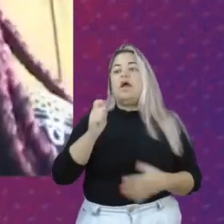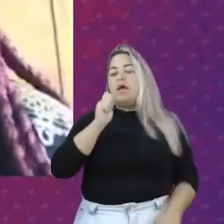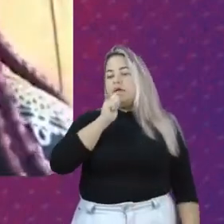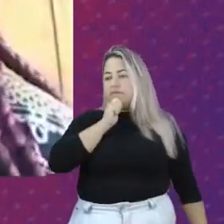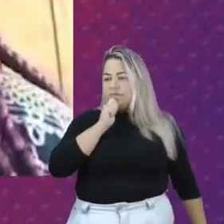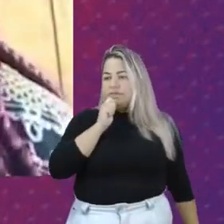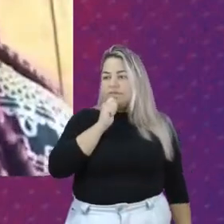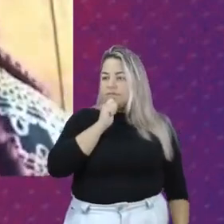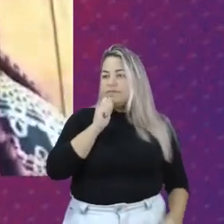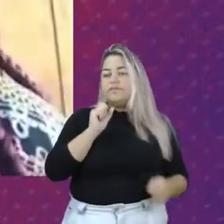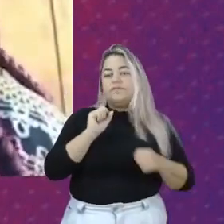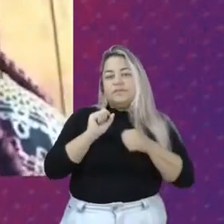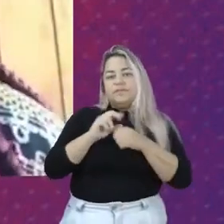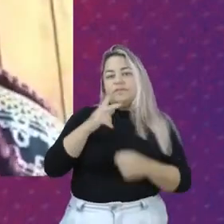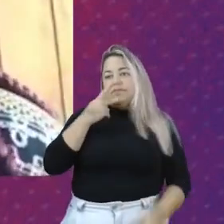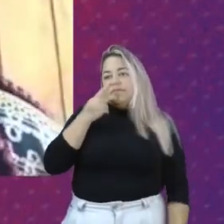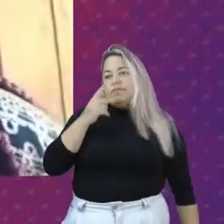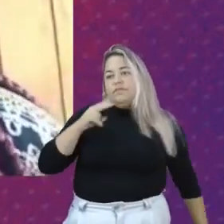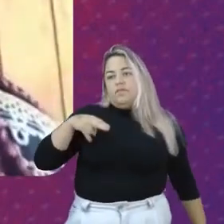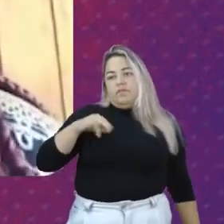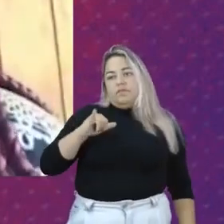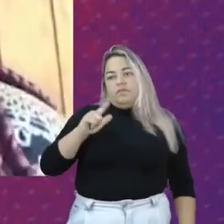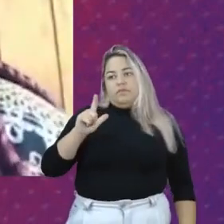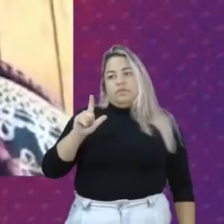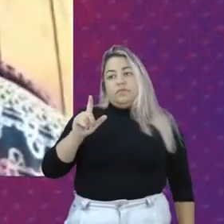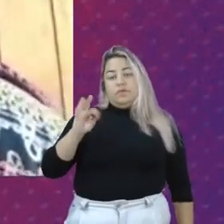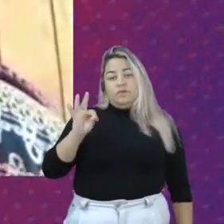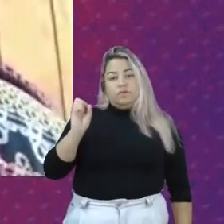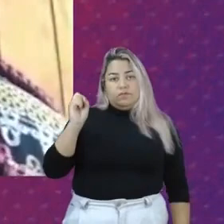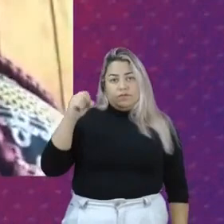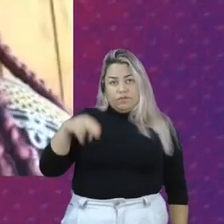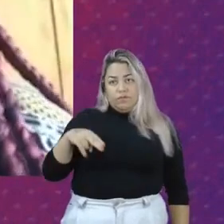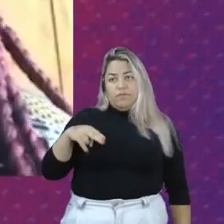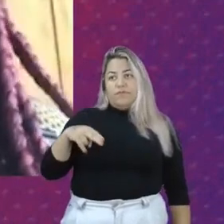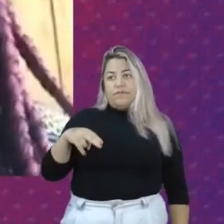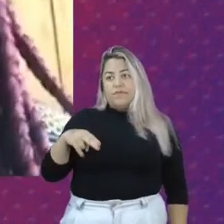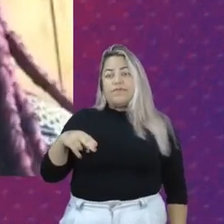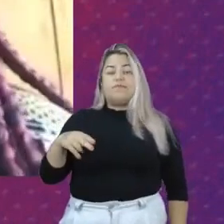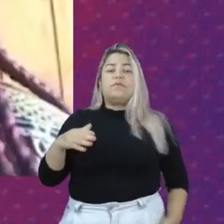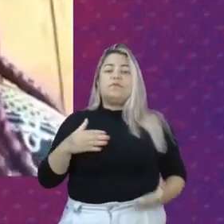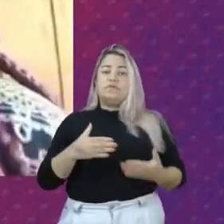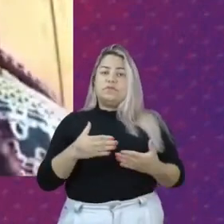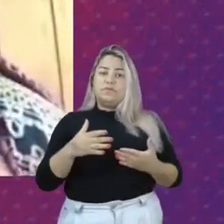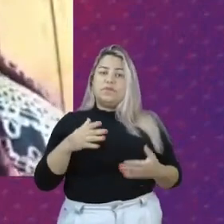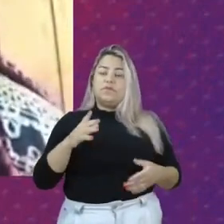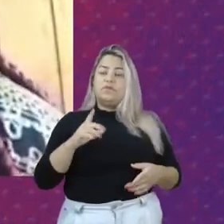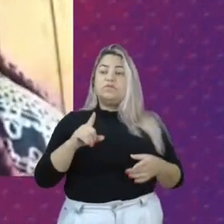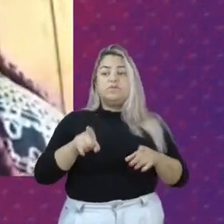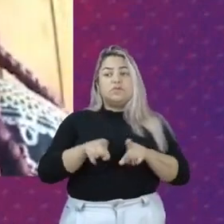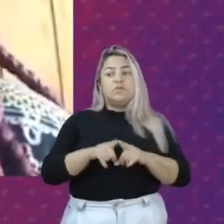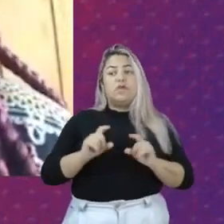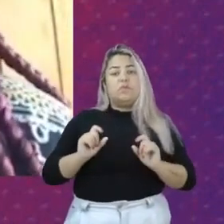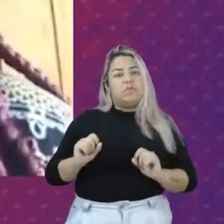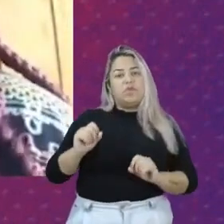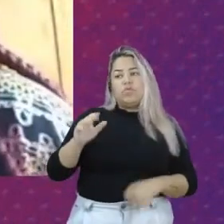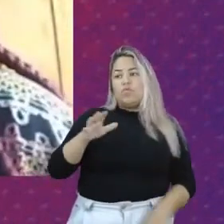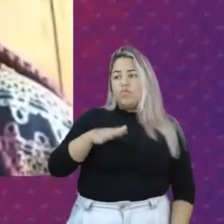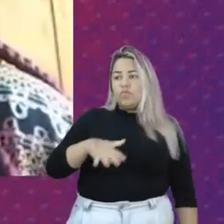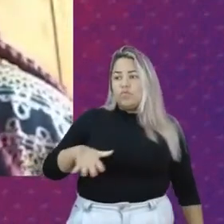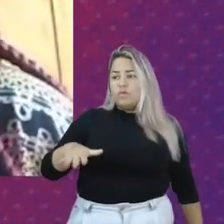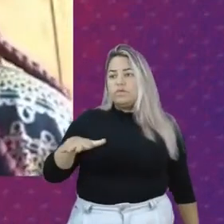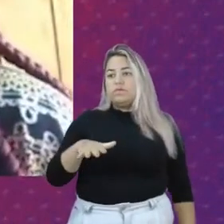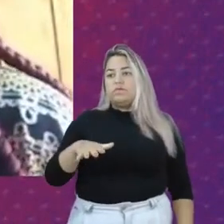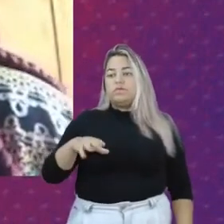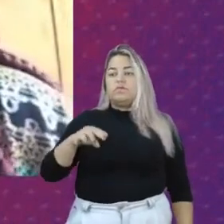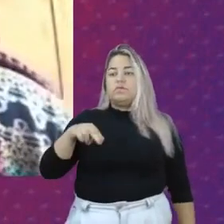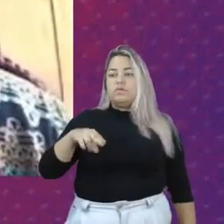eu fiz referência a Milton Santos, uma existência a partir de uma cidadania mutilada, né? O Milton